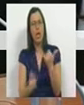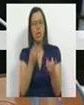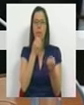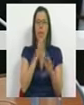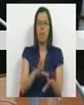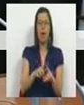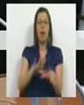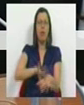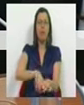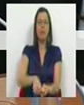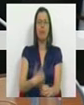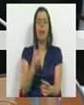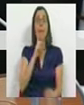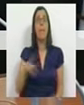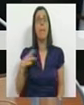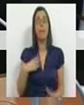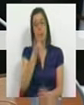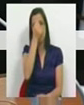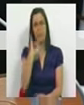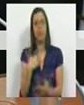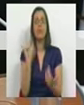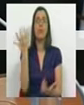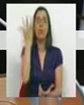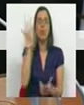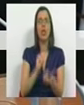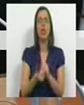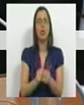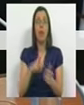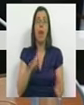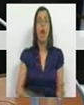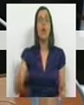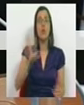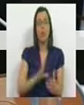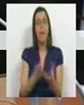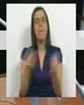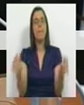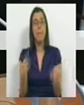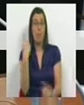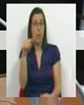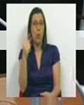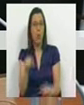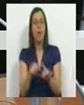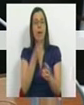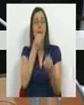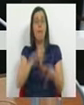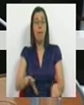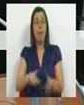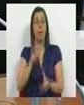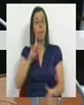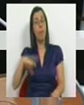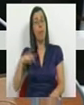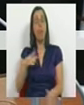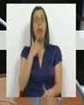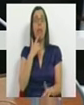perda e deterioração do património histórico e cultural desportivo nacional, muitas vezes único, e que a perda deste